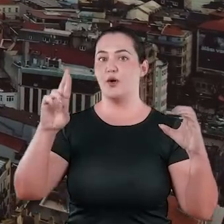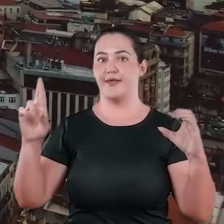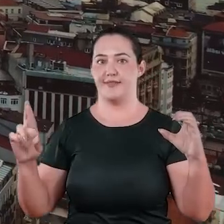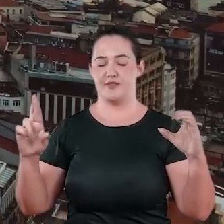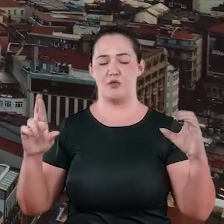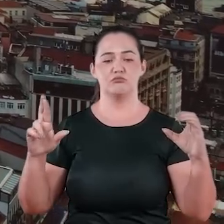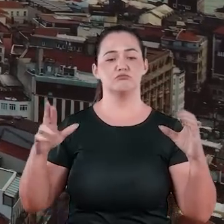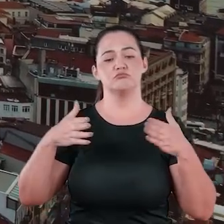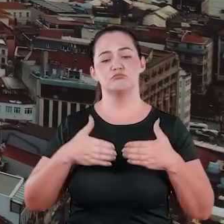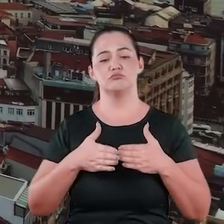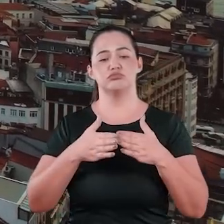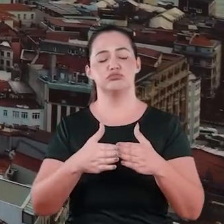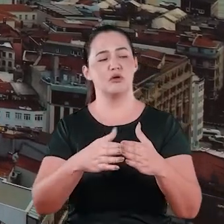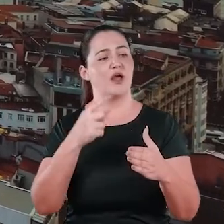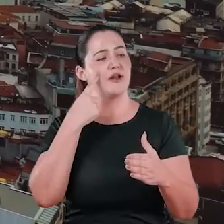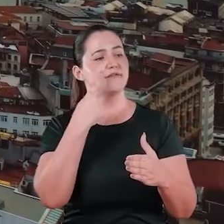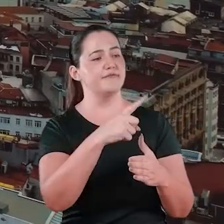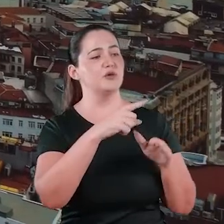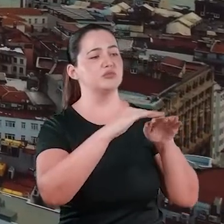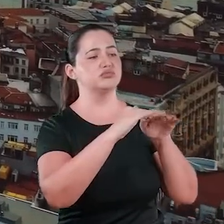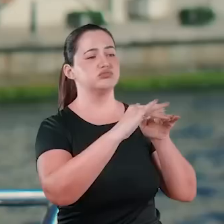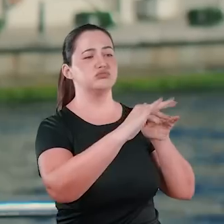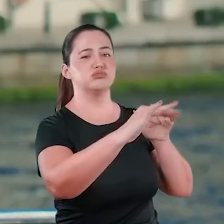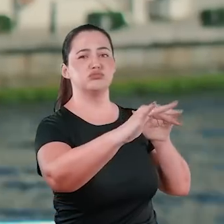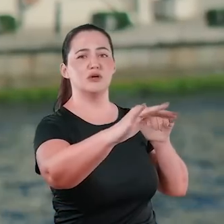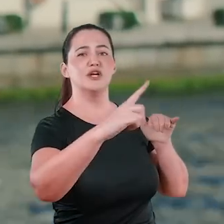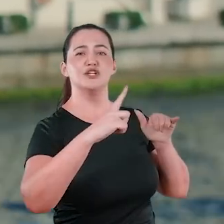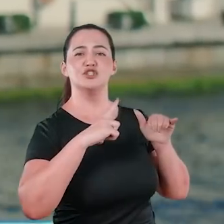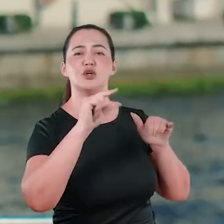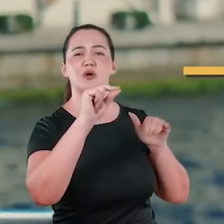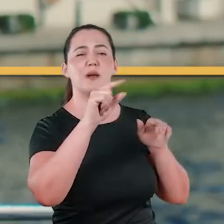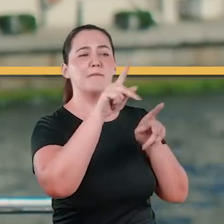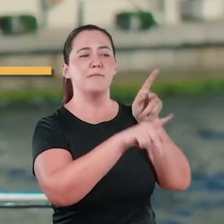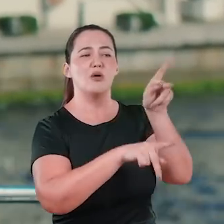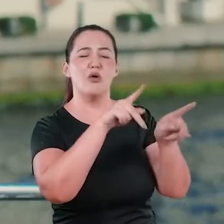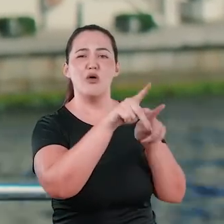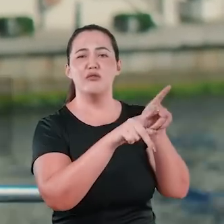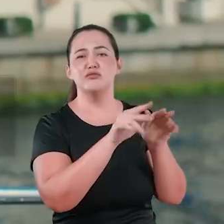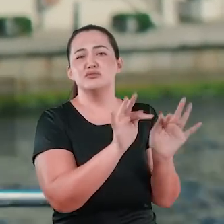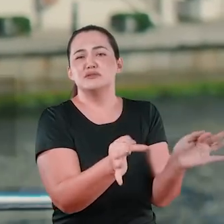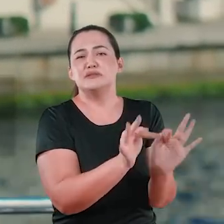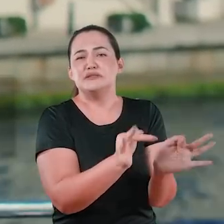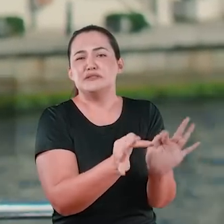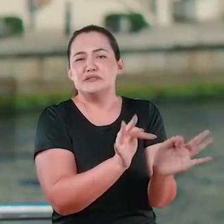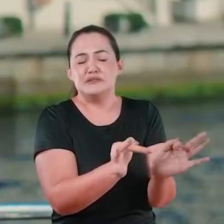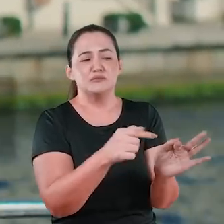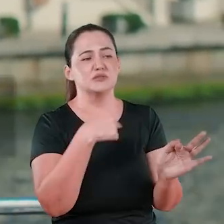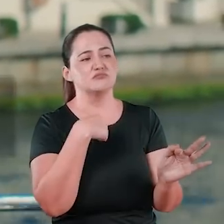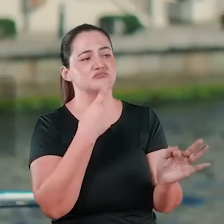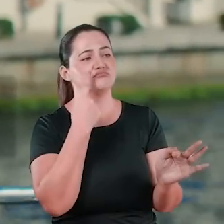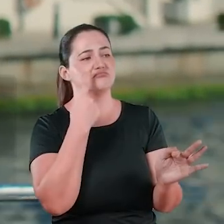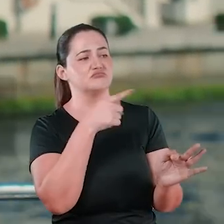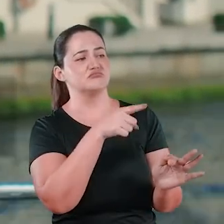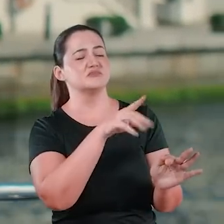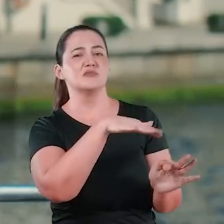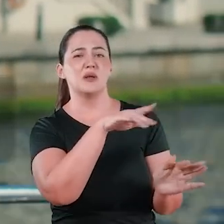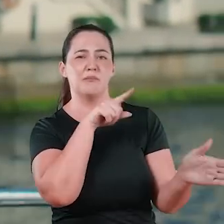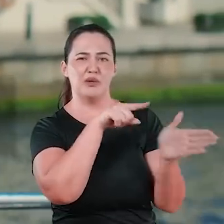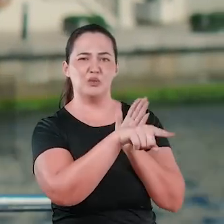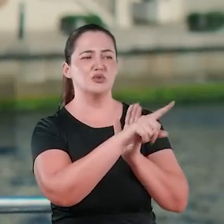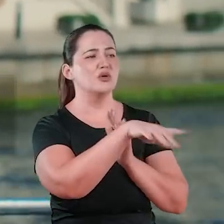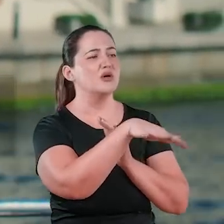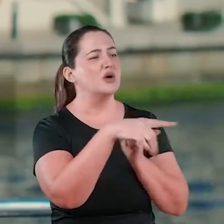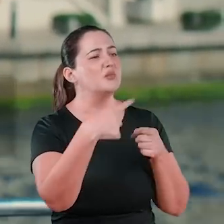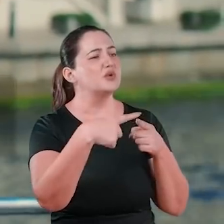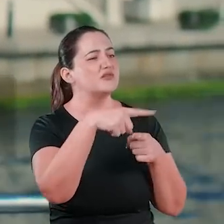ele percebeu que numa das partes havia um povoado inexpressivo dos calcedônios. E ele perguntou: por